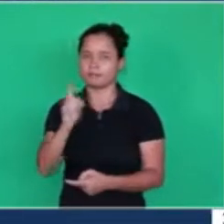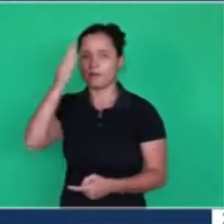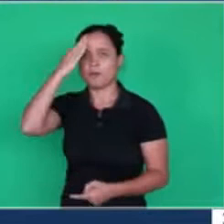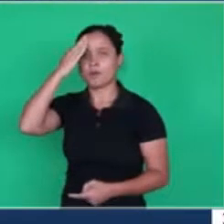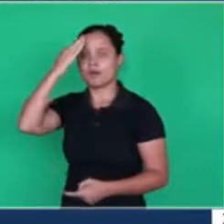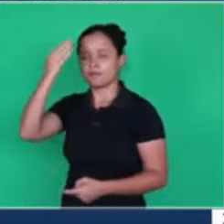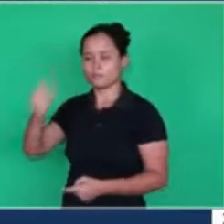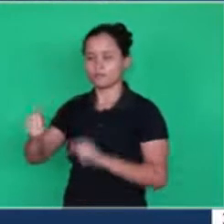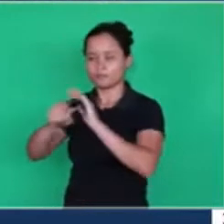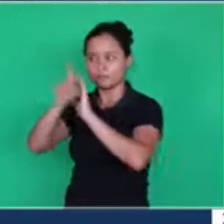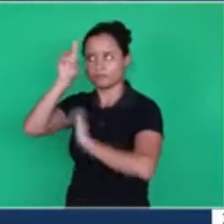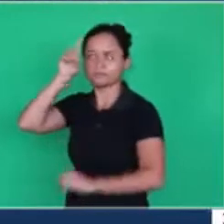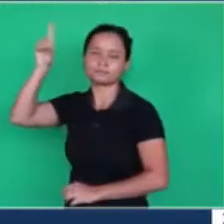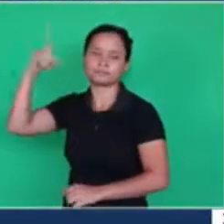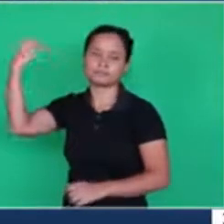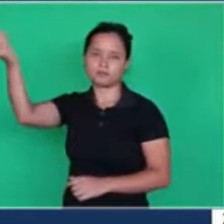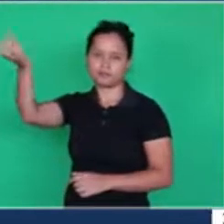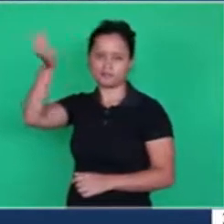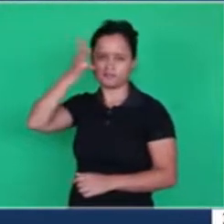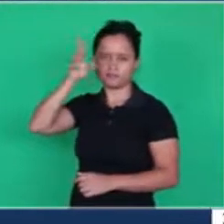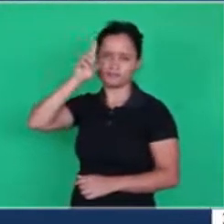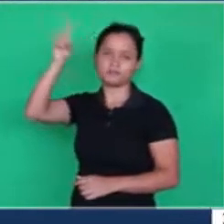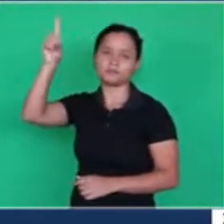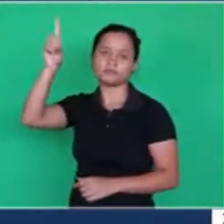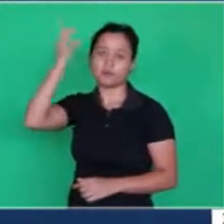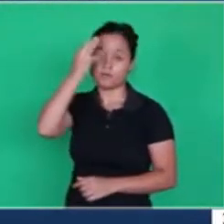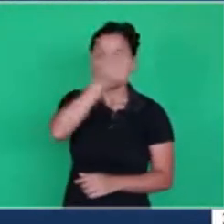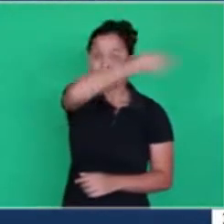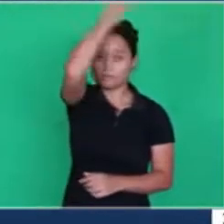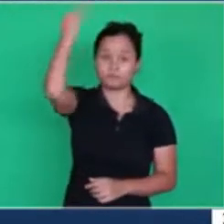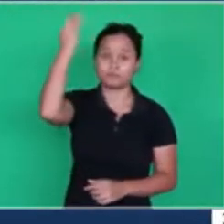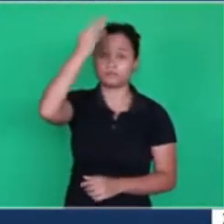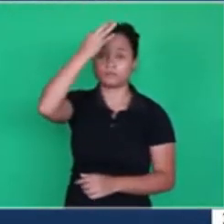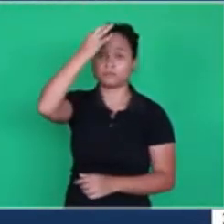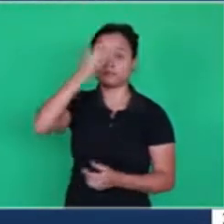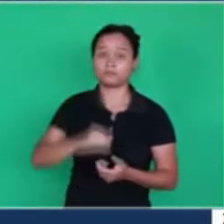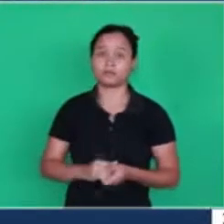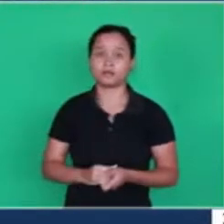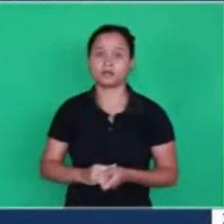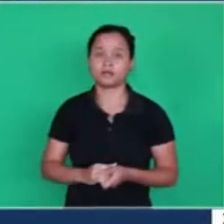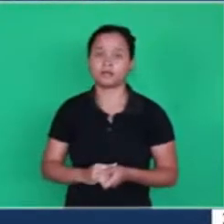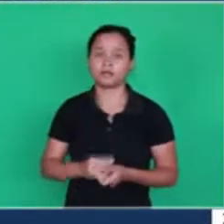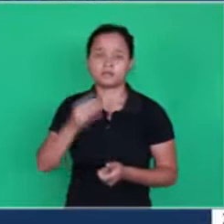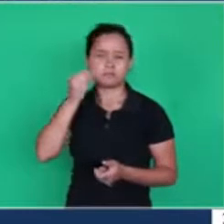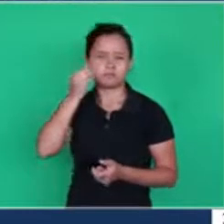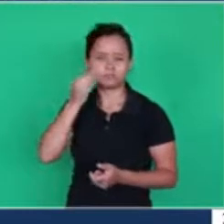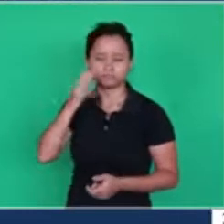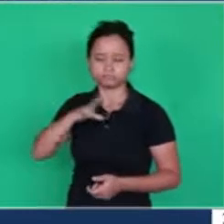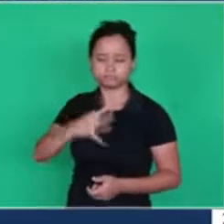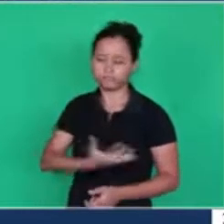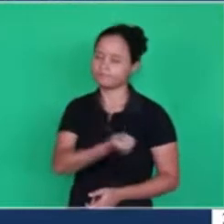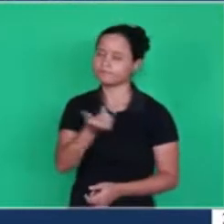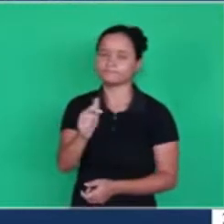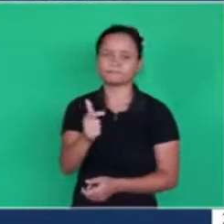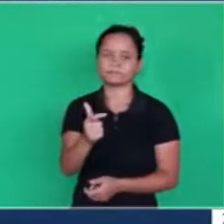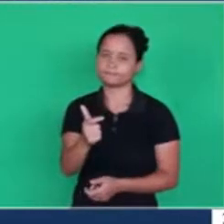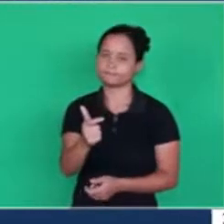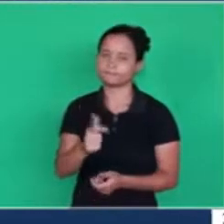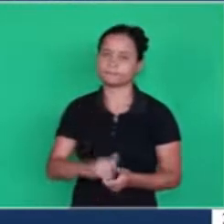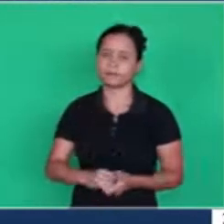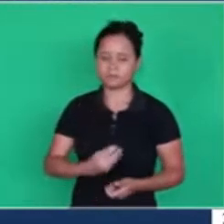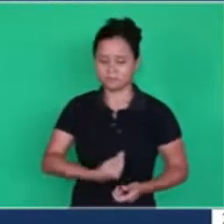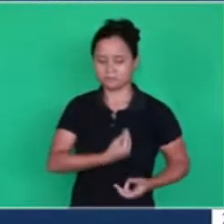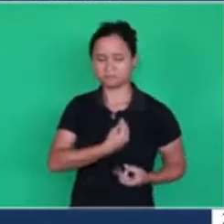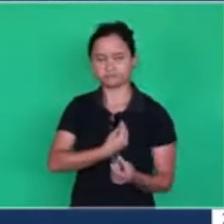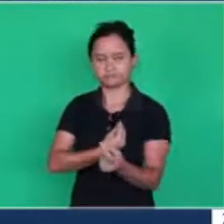não foram, receberam o Espírito Santo. Eles não tiveram a experiência de salvação, de uma vida